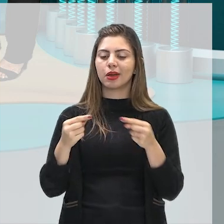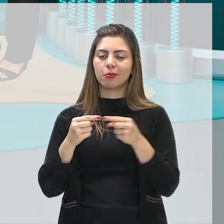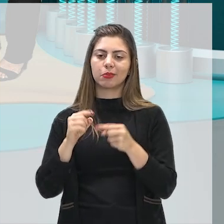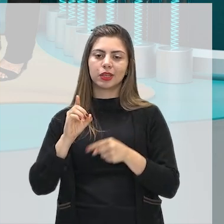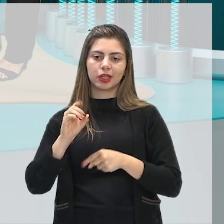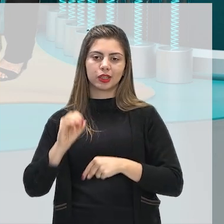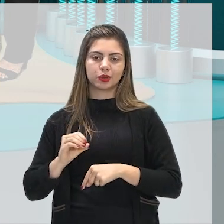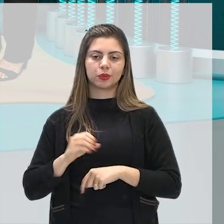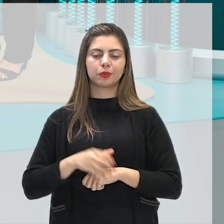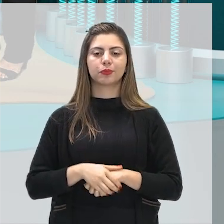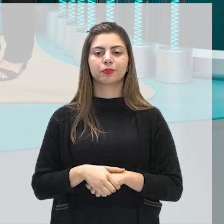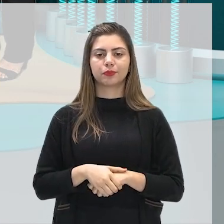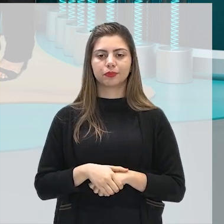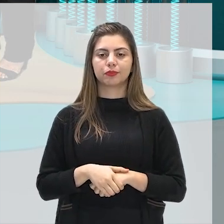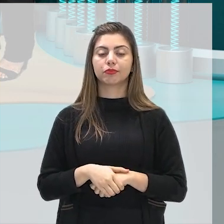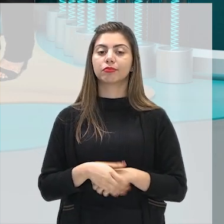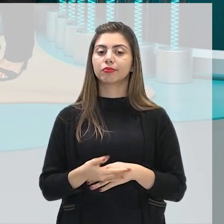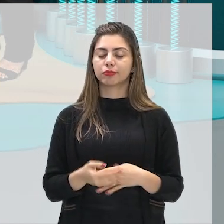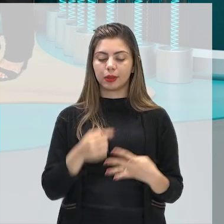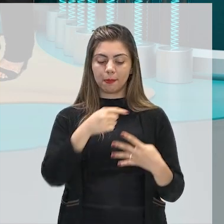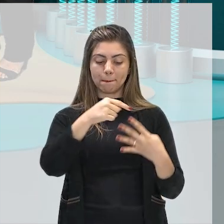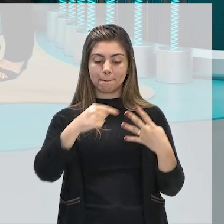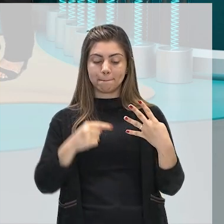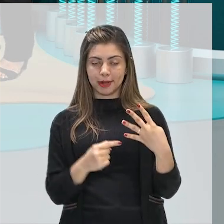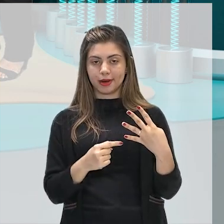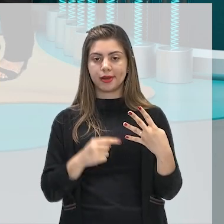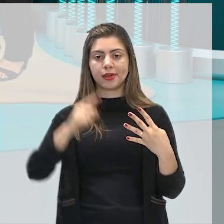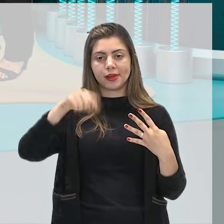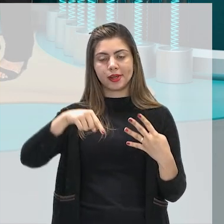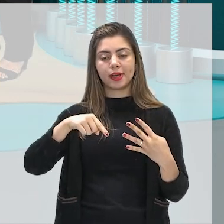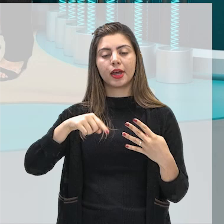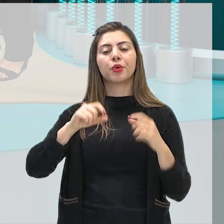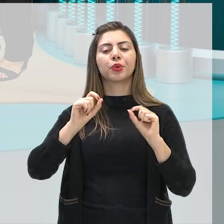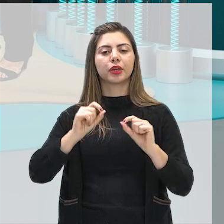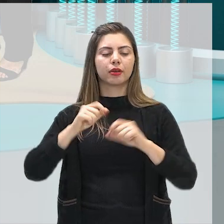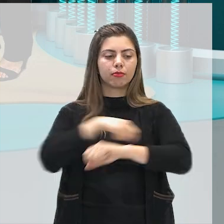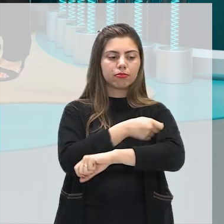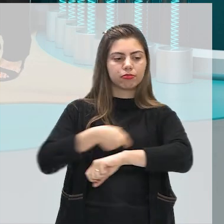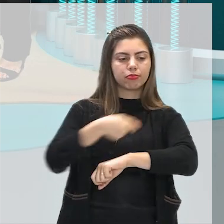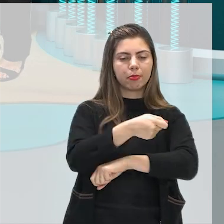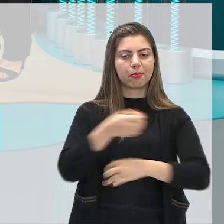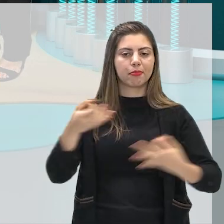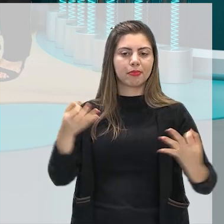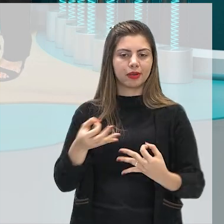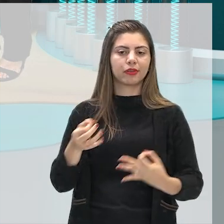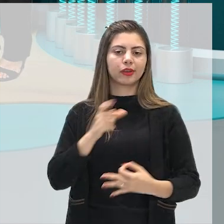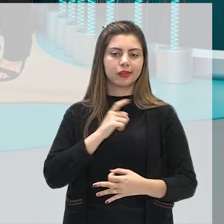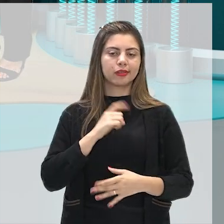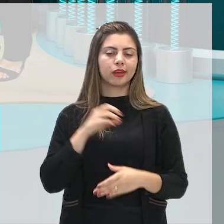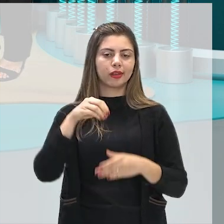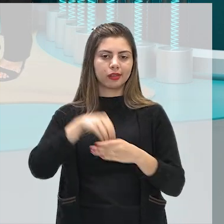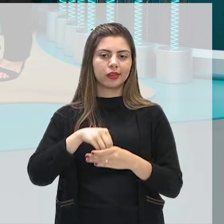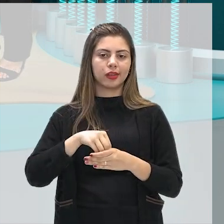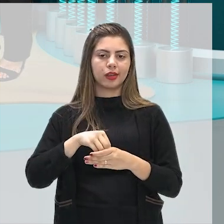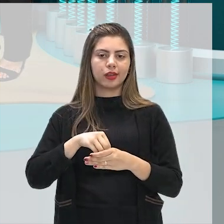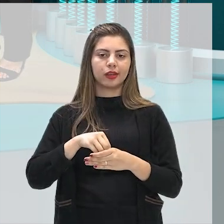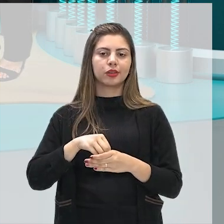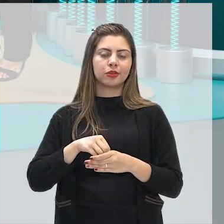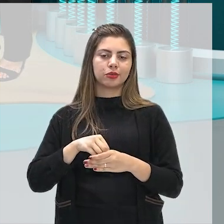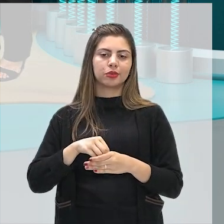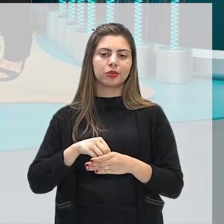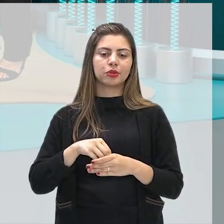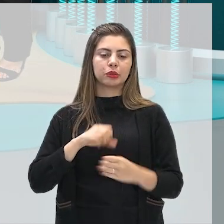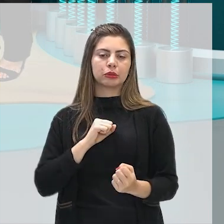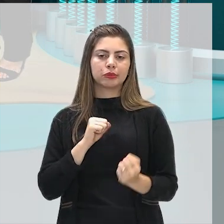Do, certo? Então, esses são os golpes perfeitos dentro do Kendo. São aqueles golpes que